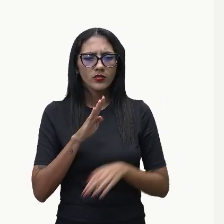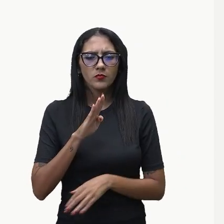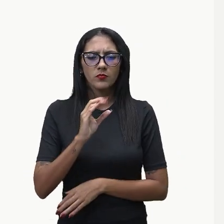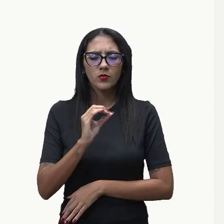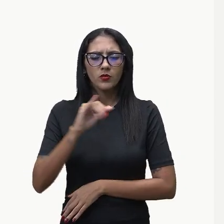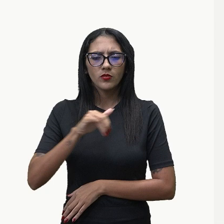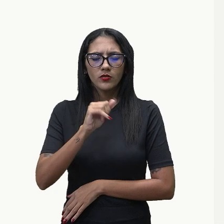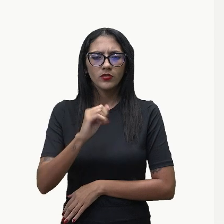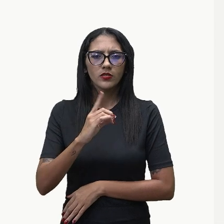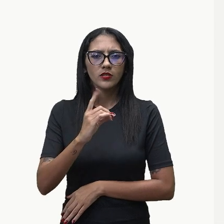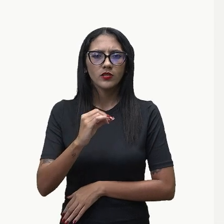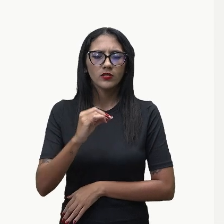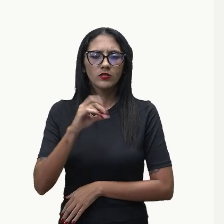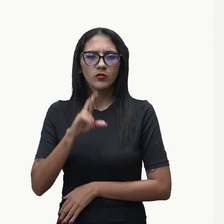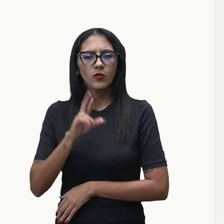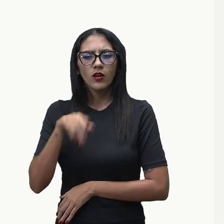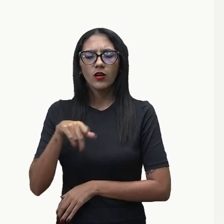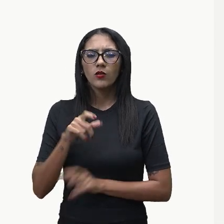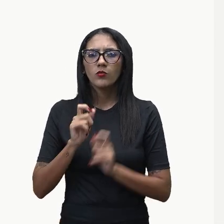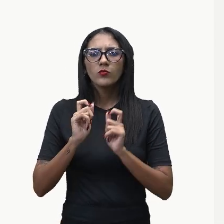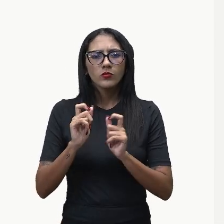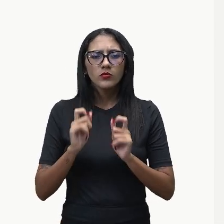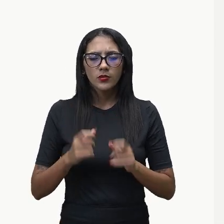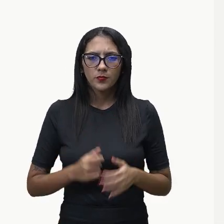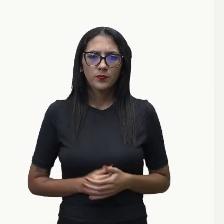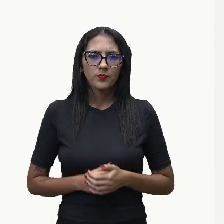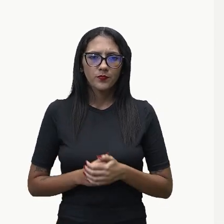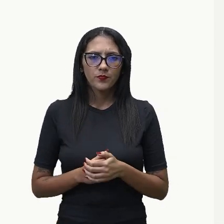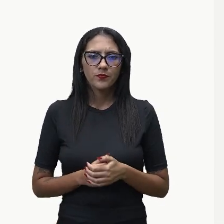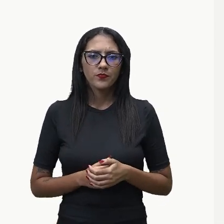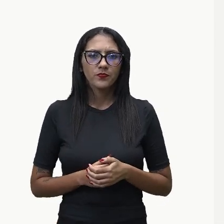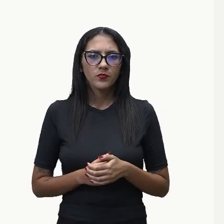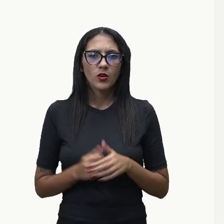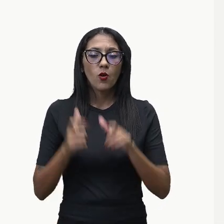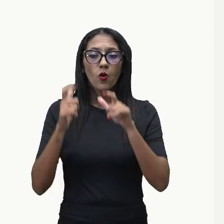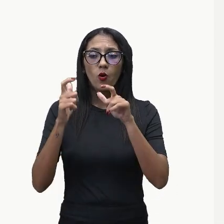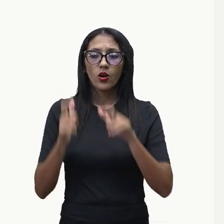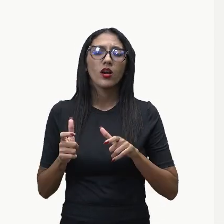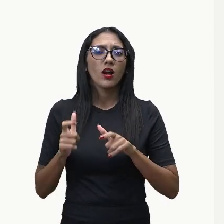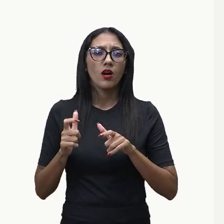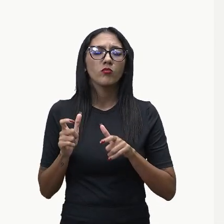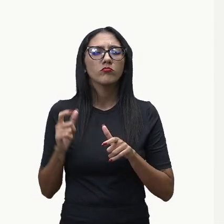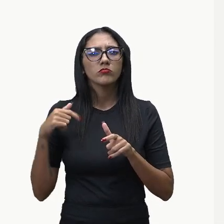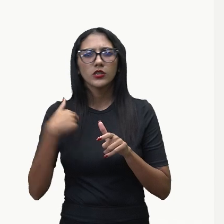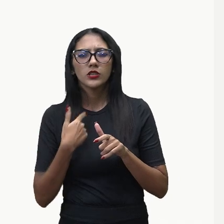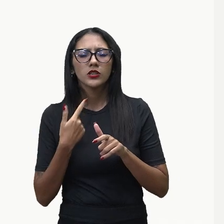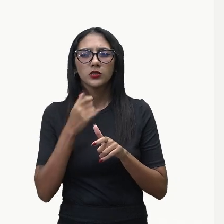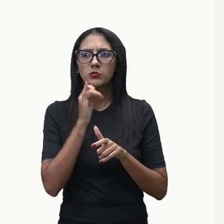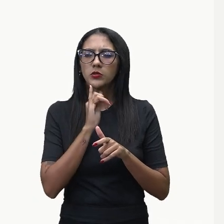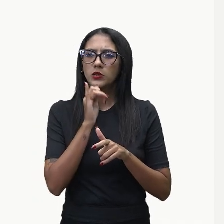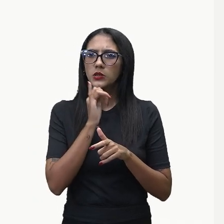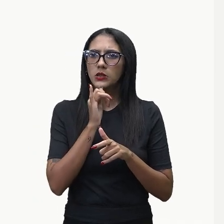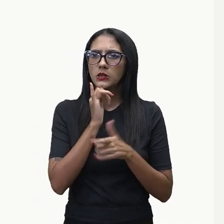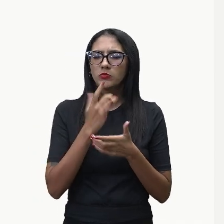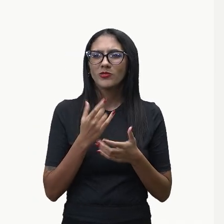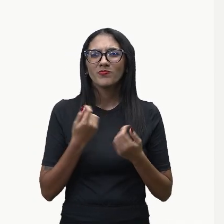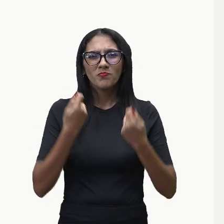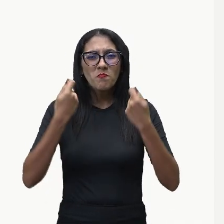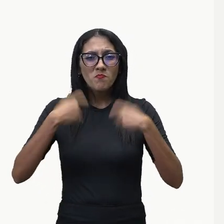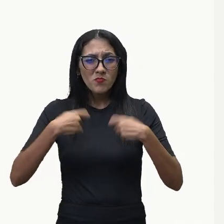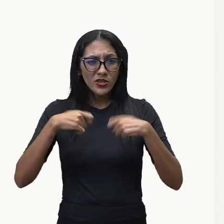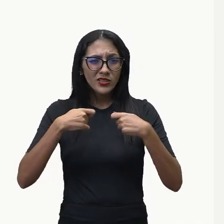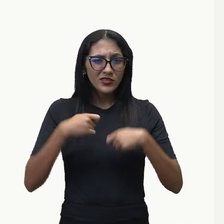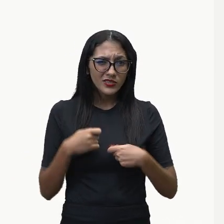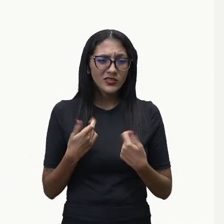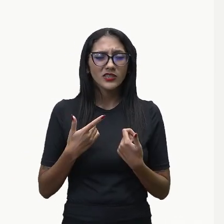exatamente o determinado local em que nós temos ali que ir além, ou seja, sentir a dor, transpassar